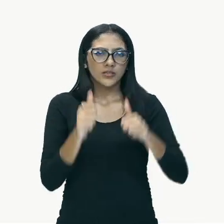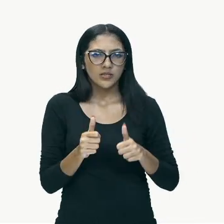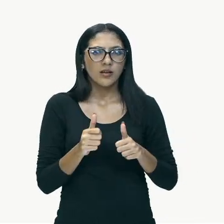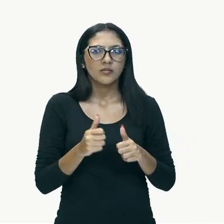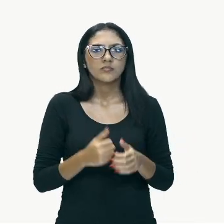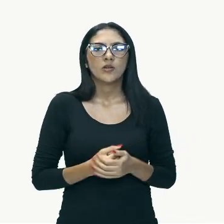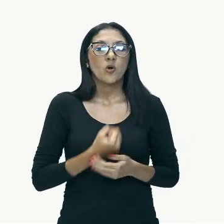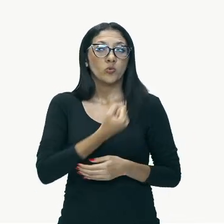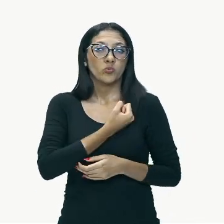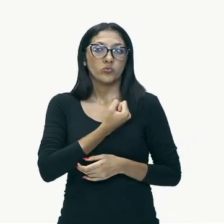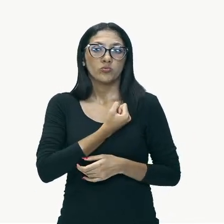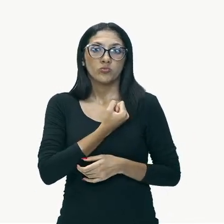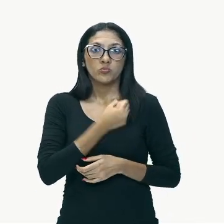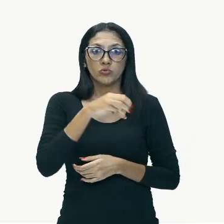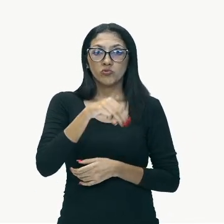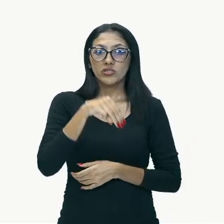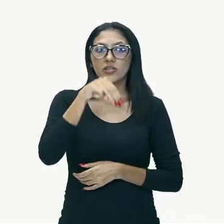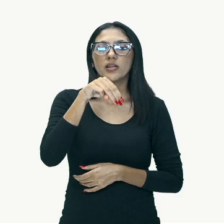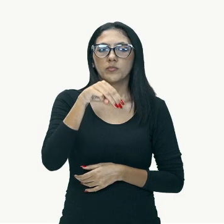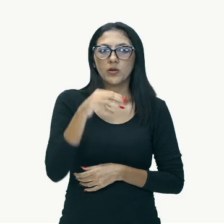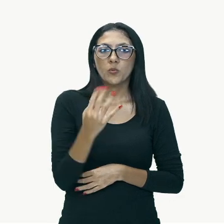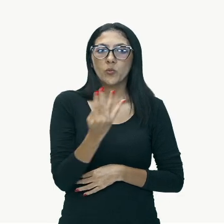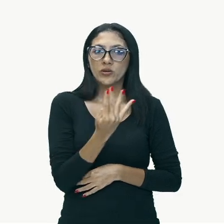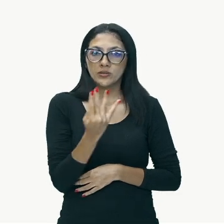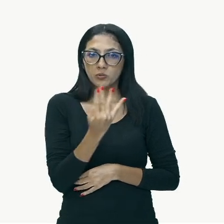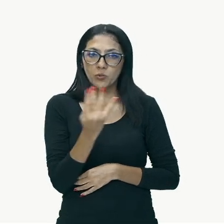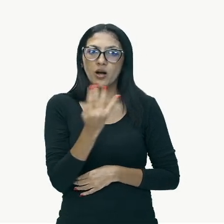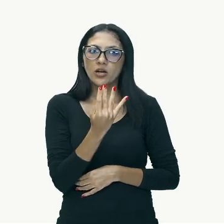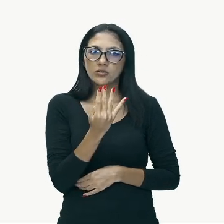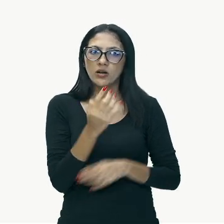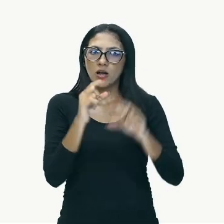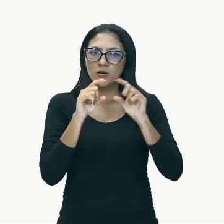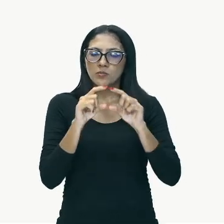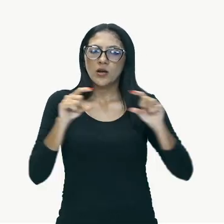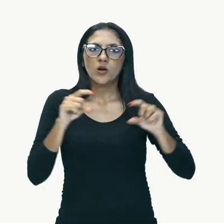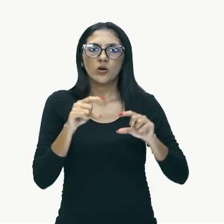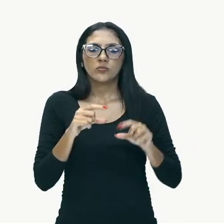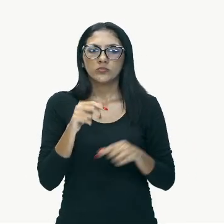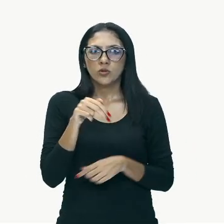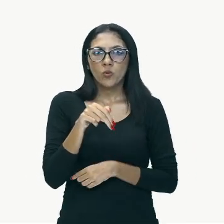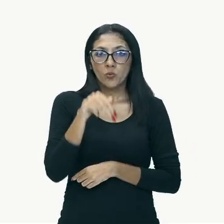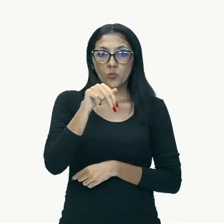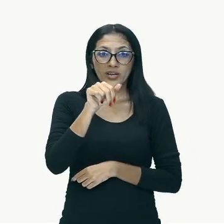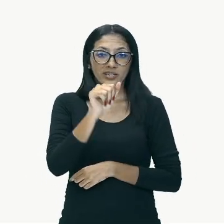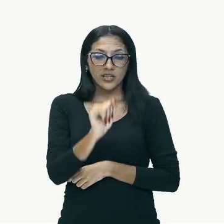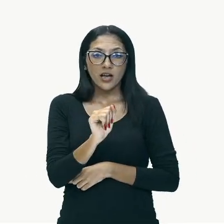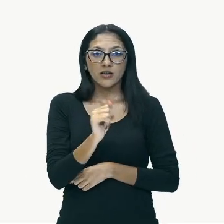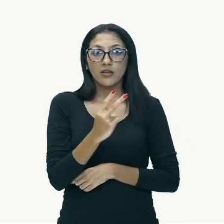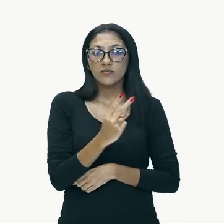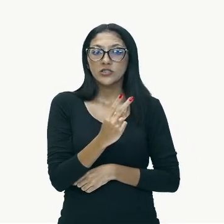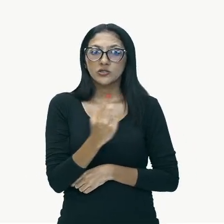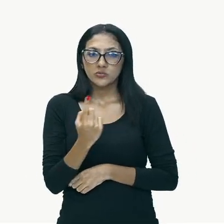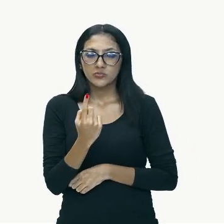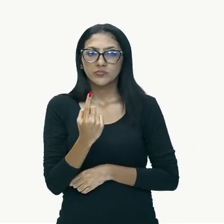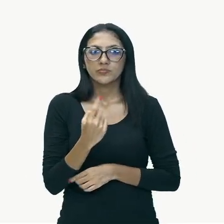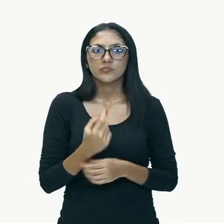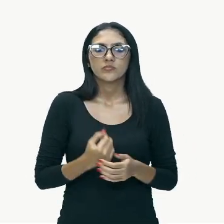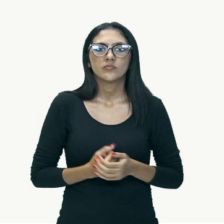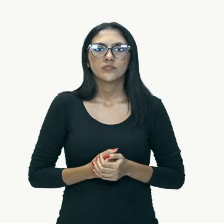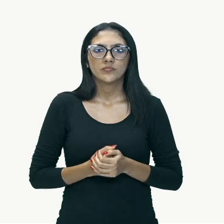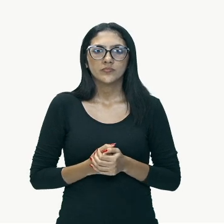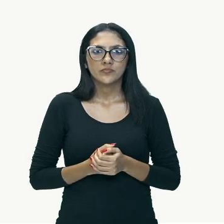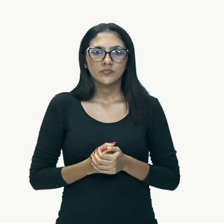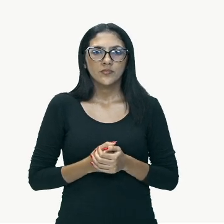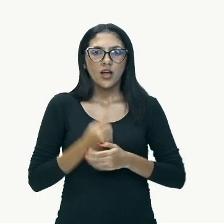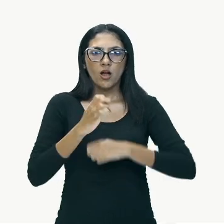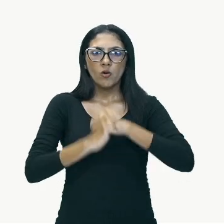número atômico de A vai ser 21. E aí o número atômico é igual ao número de elétrons, que é igual ao número